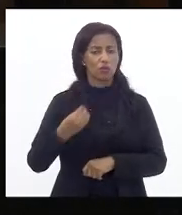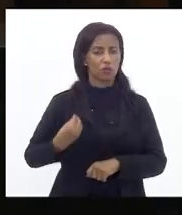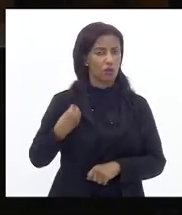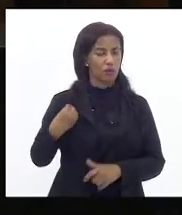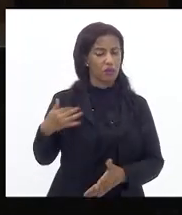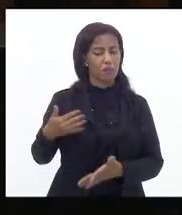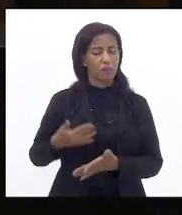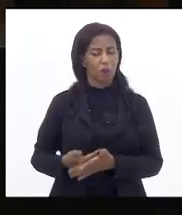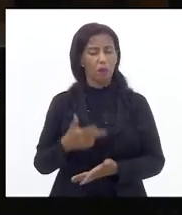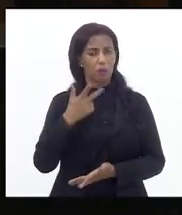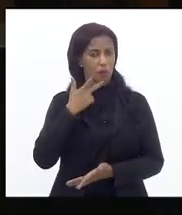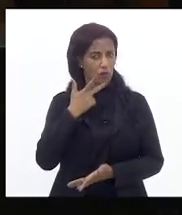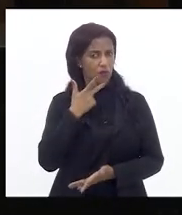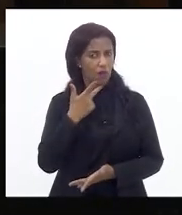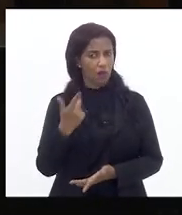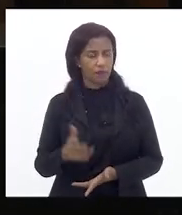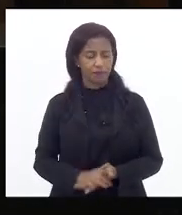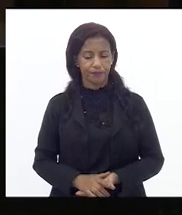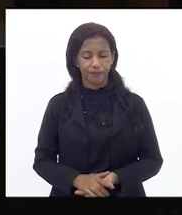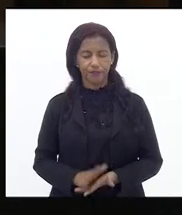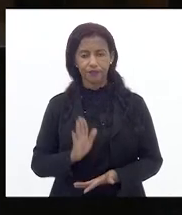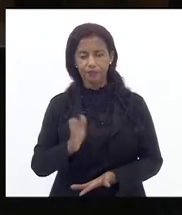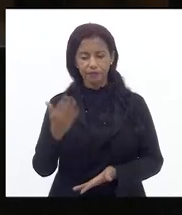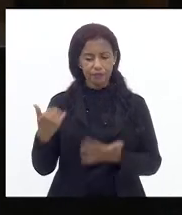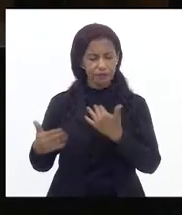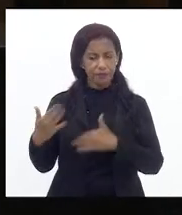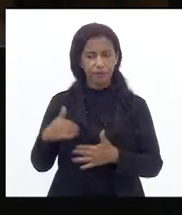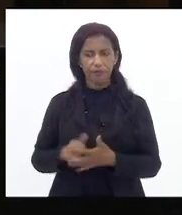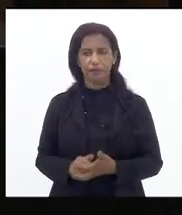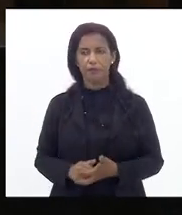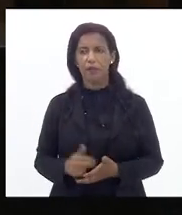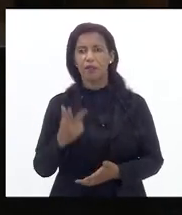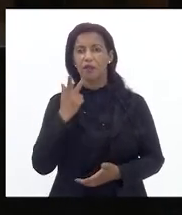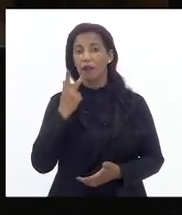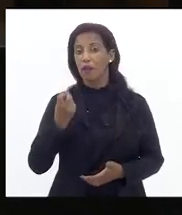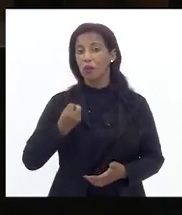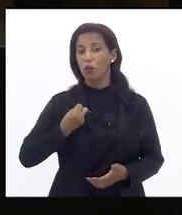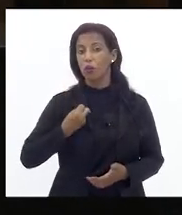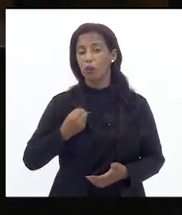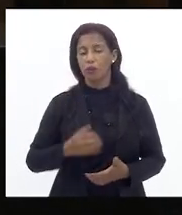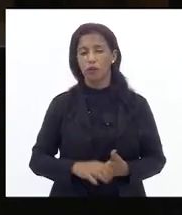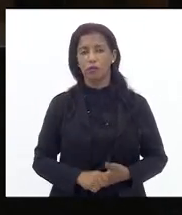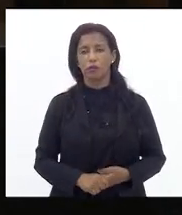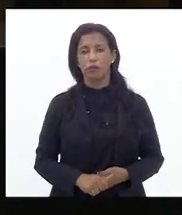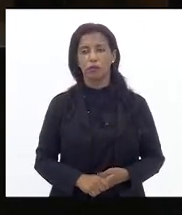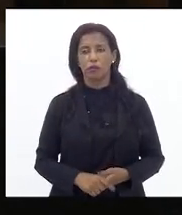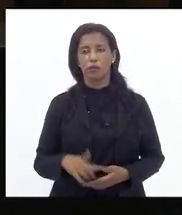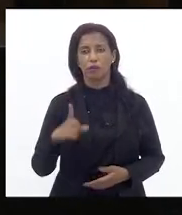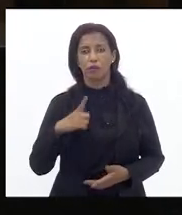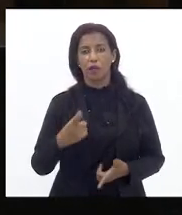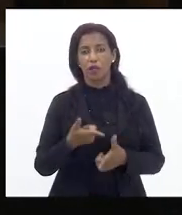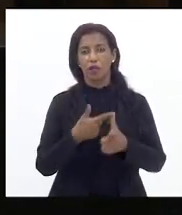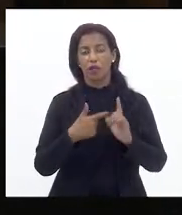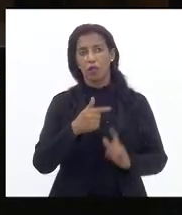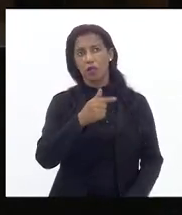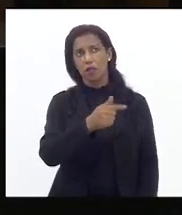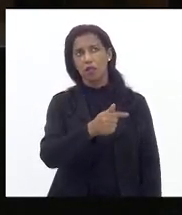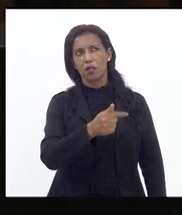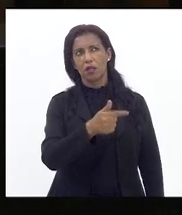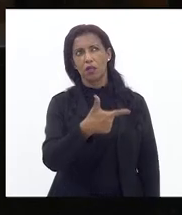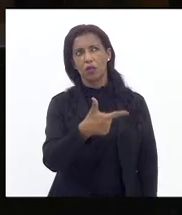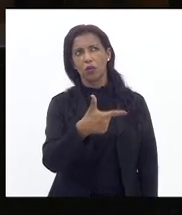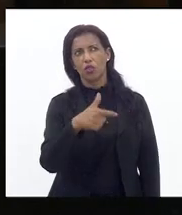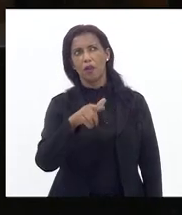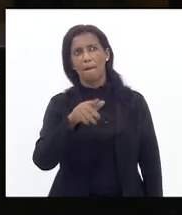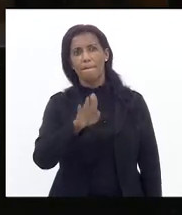eu posso falar com grande propriedade mas antes falar de números nós temos uma dívida de 72